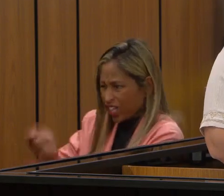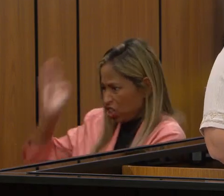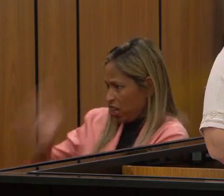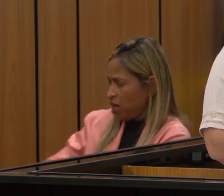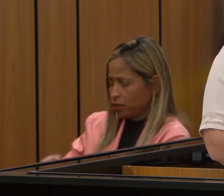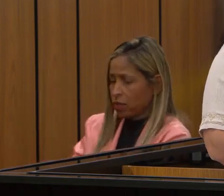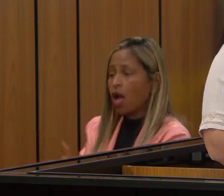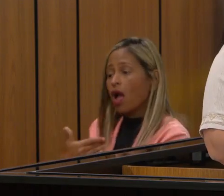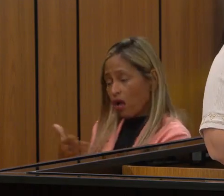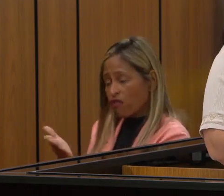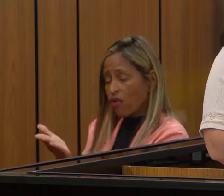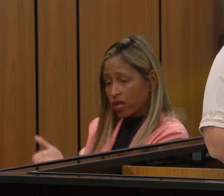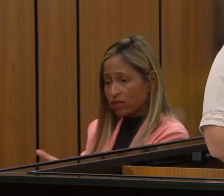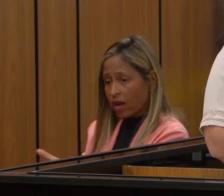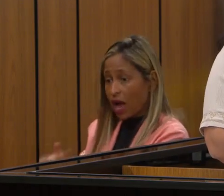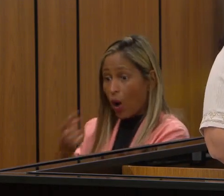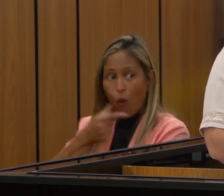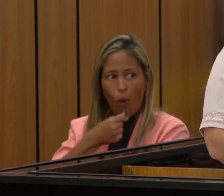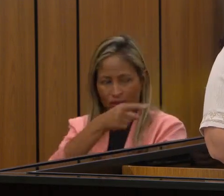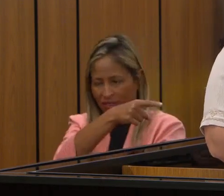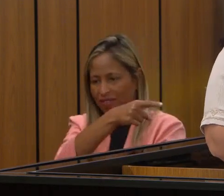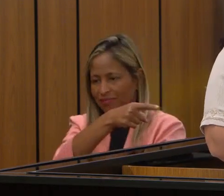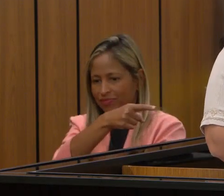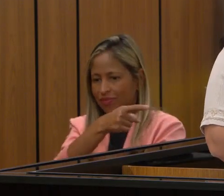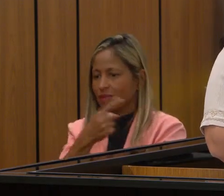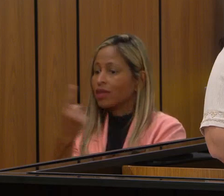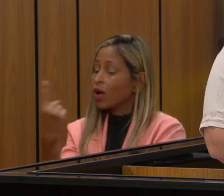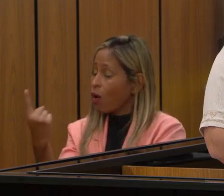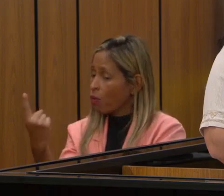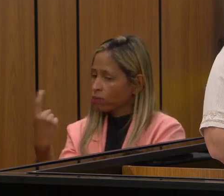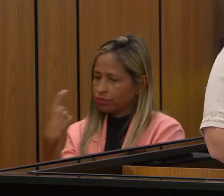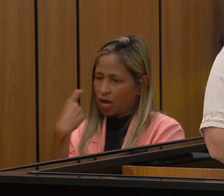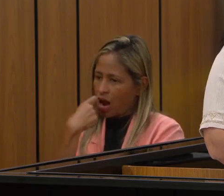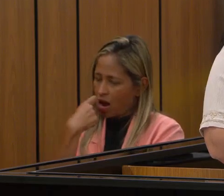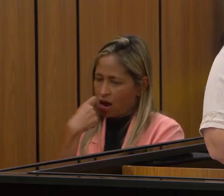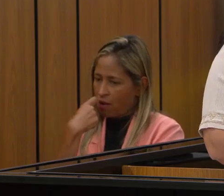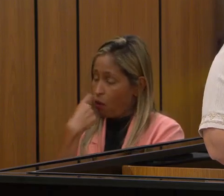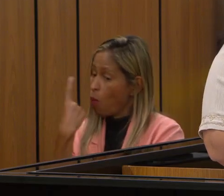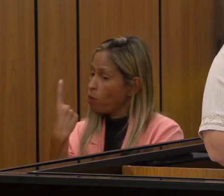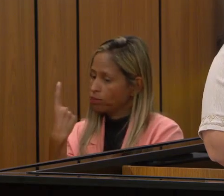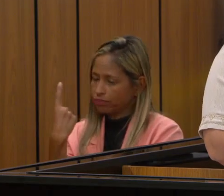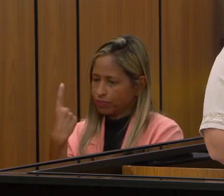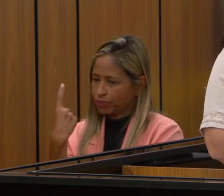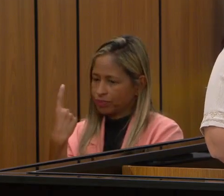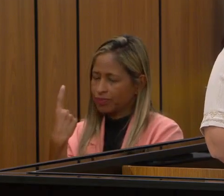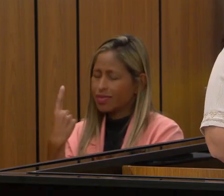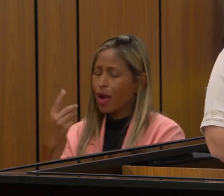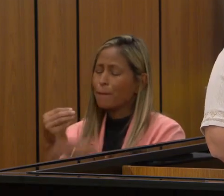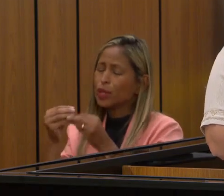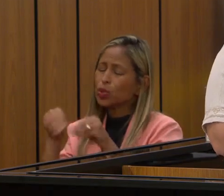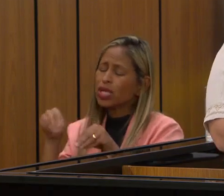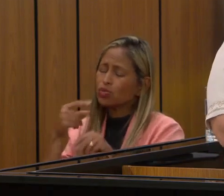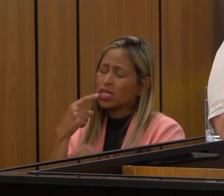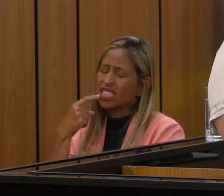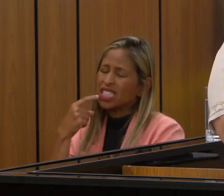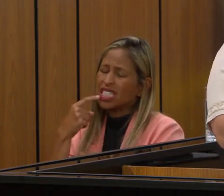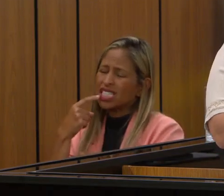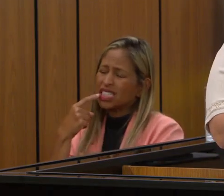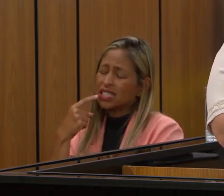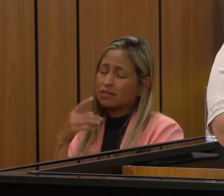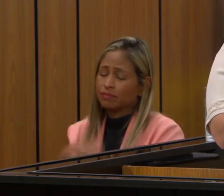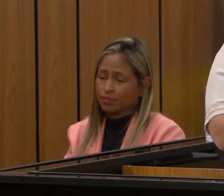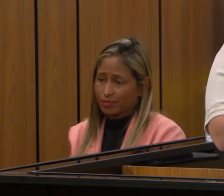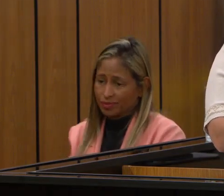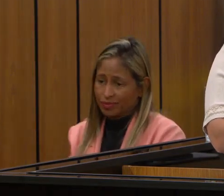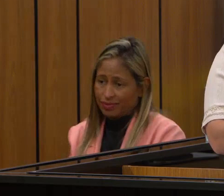entrar e entrei mas só fizeram colocaram só um pino que tá me prejudicando muito e